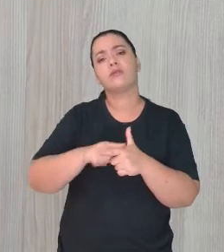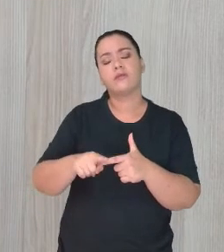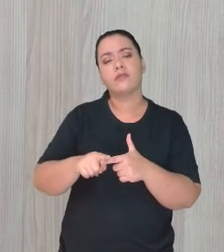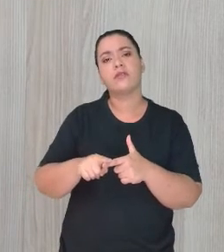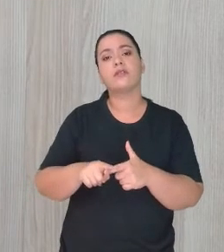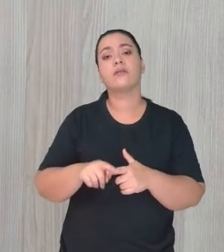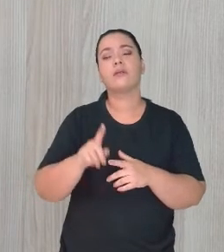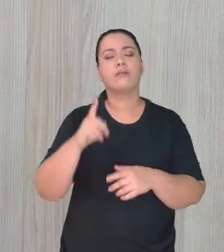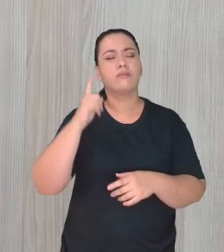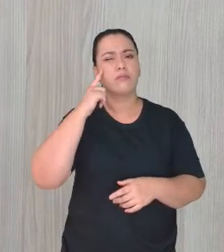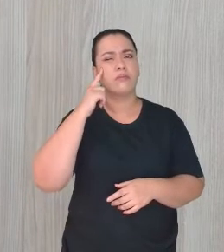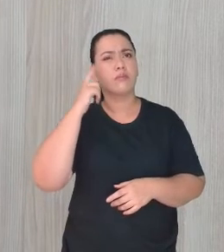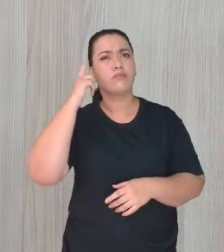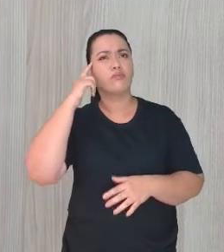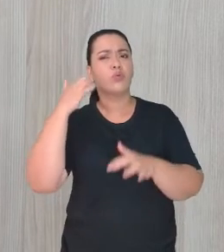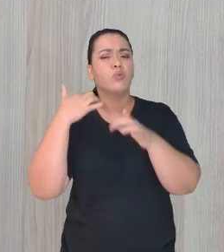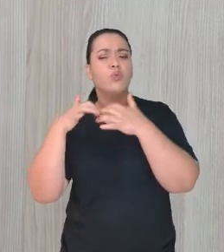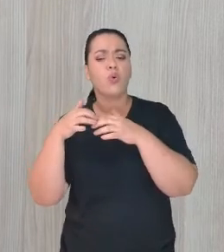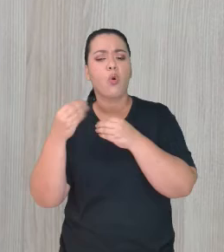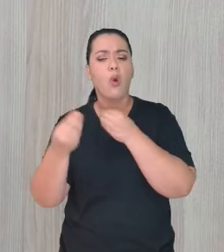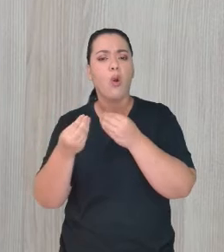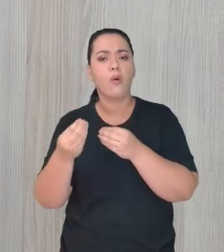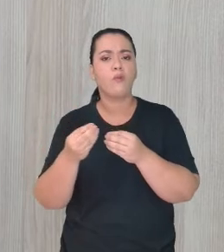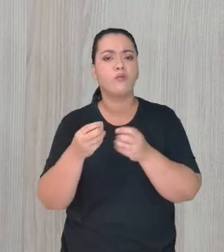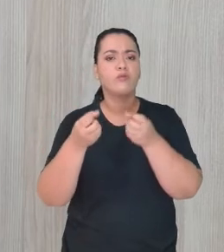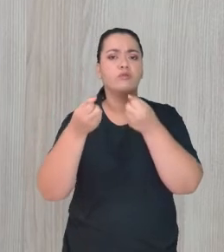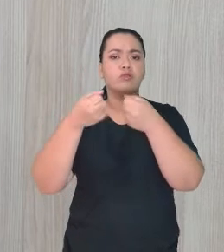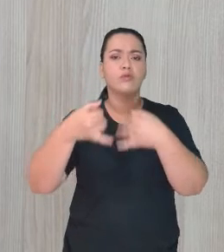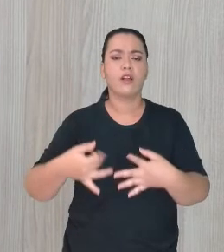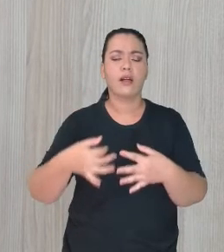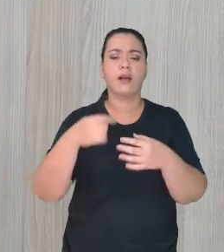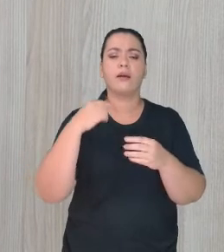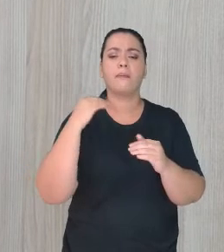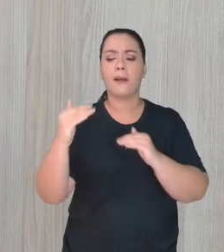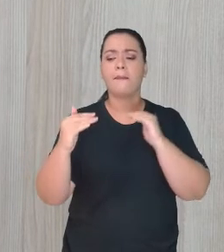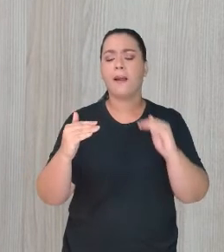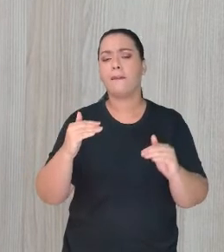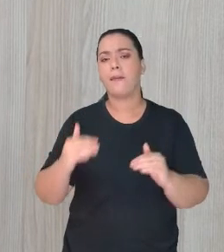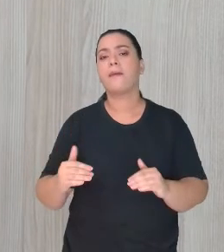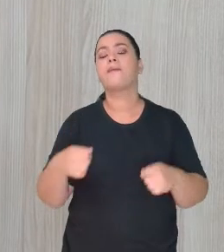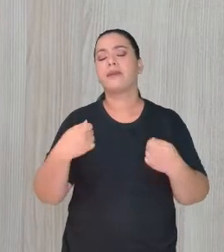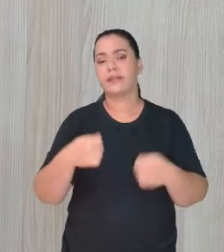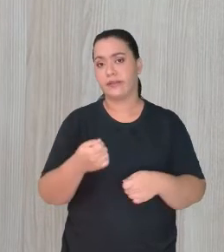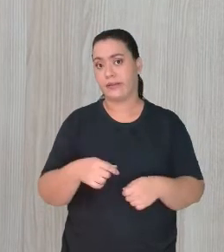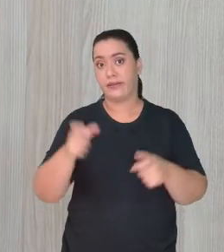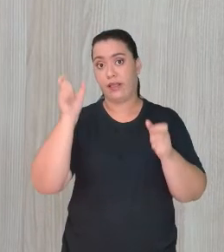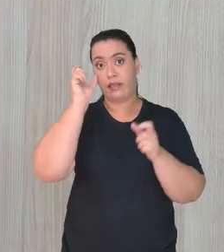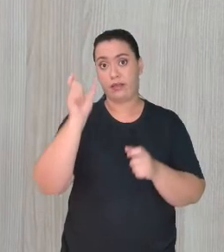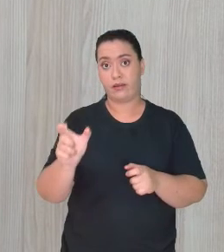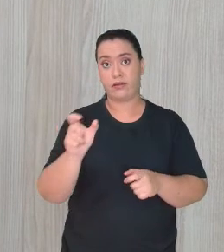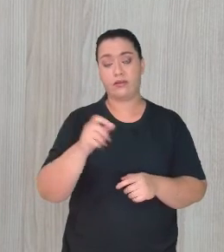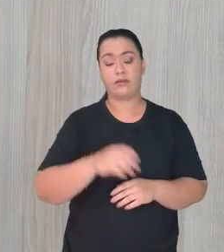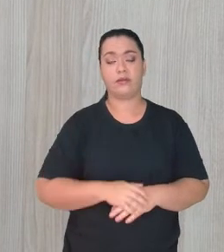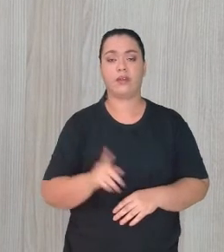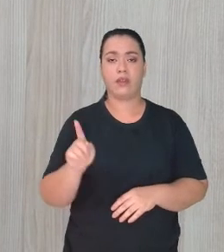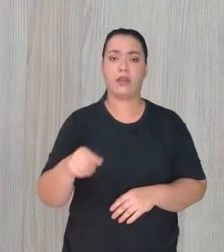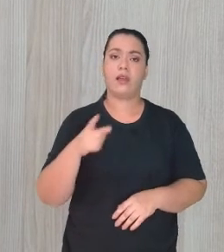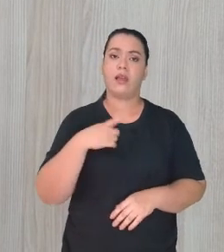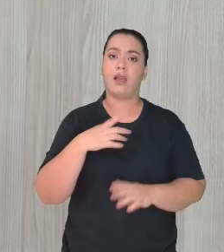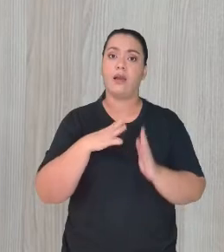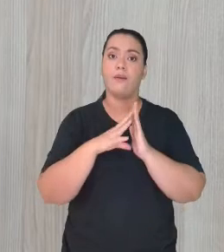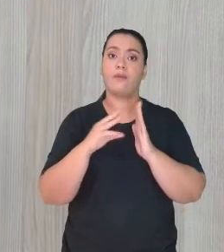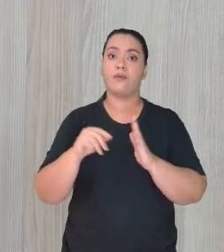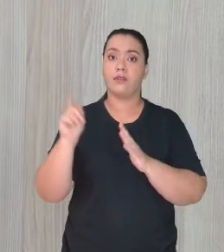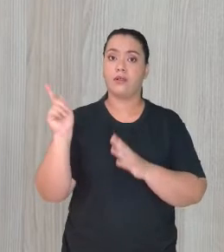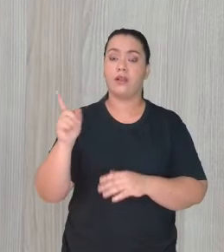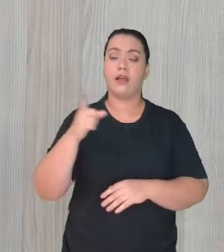tanto, olha o raciocínio. Tudo isso vai ser usado lá na frente. Tem que ter muita atenção nesses modelos de partilha aí que o Pedro está